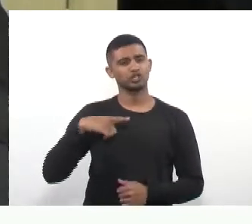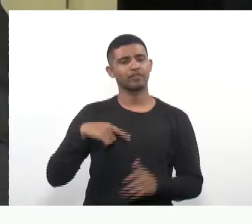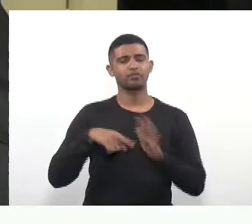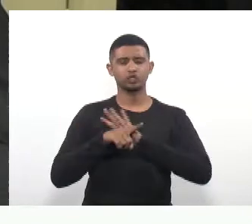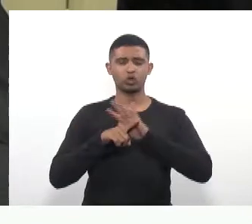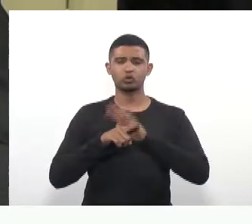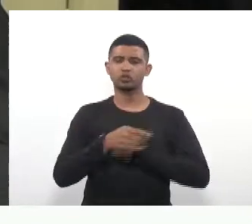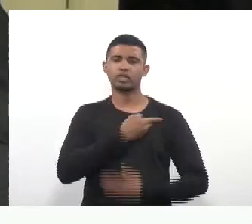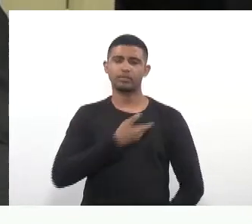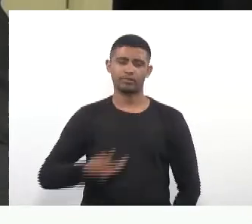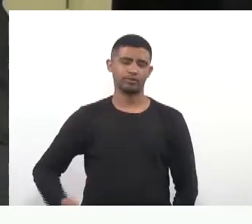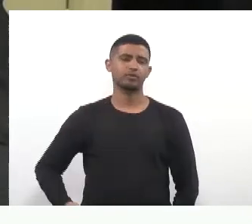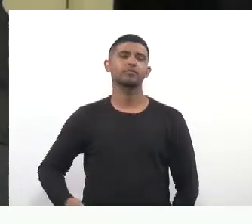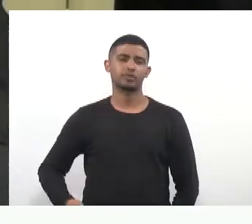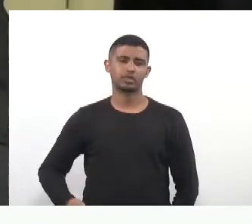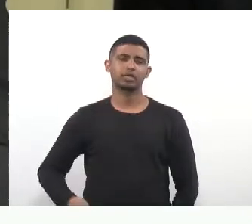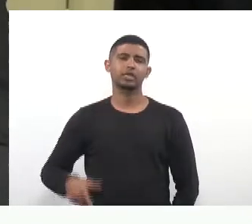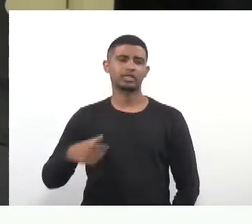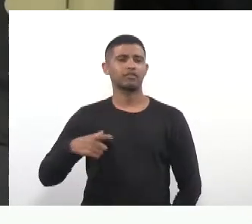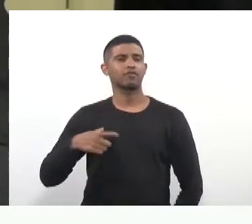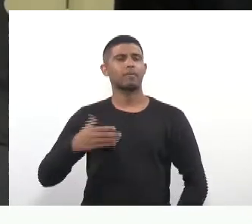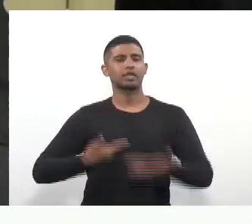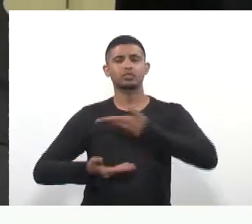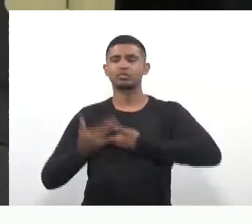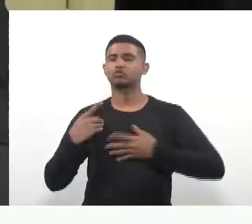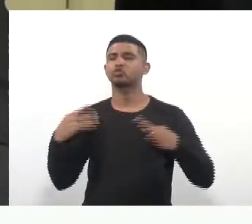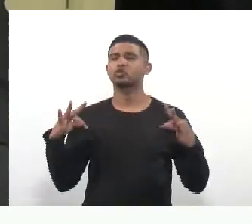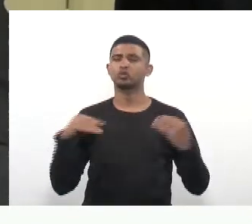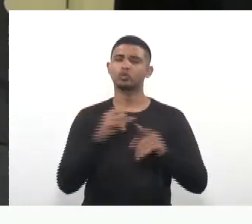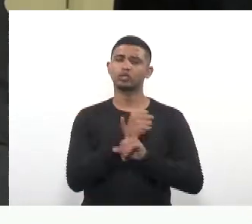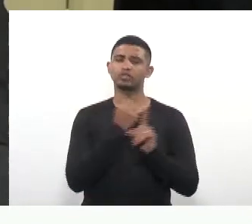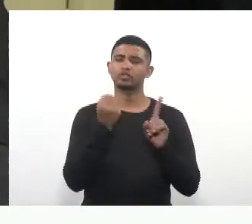pública, com participação de toda a sociedade,